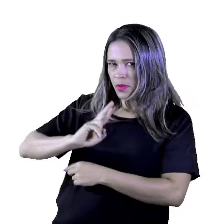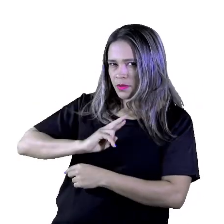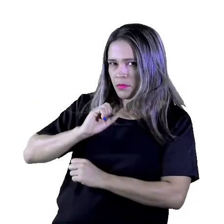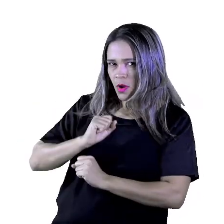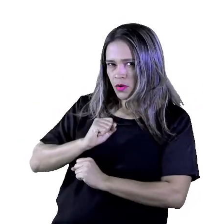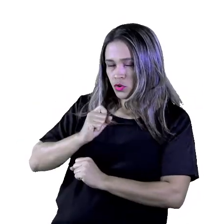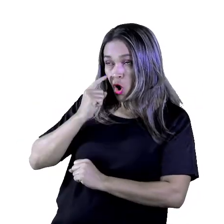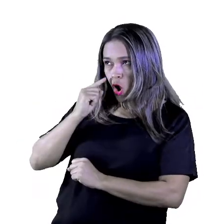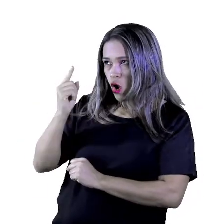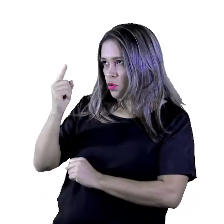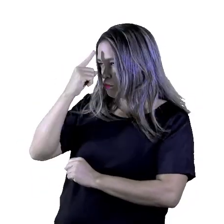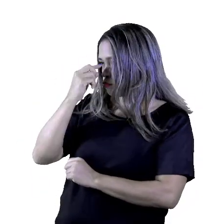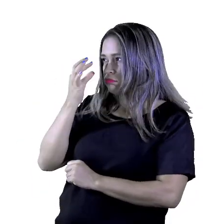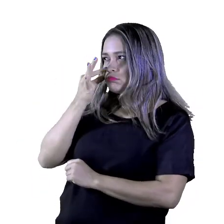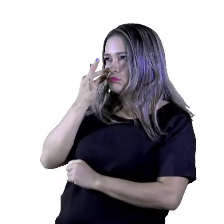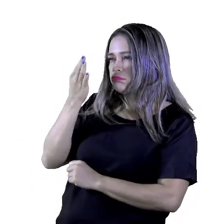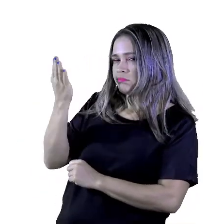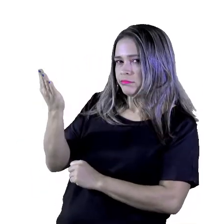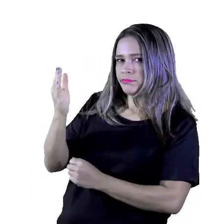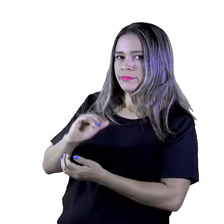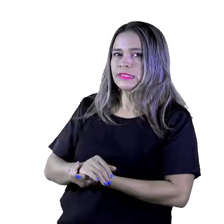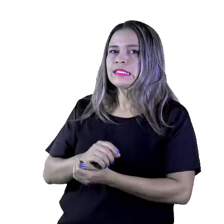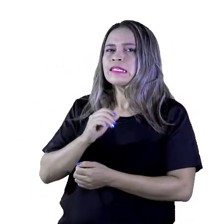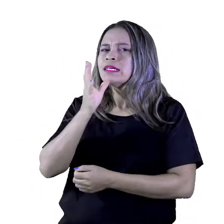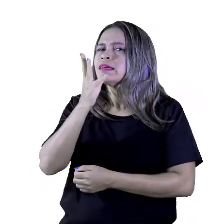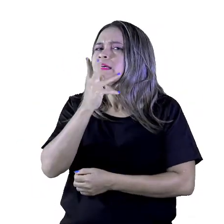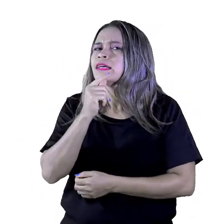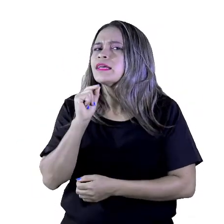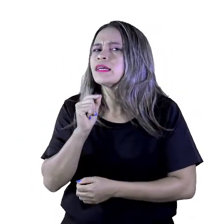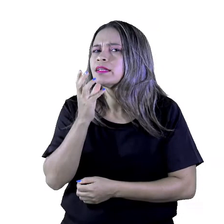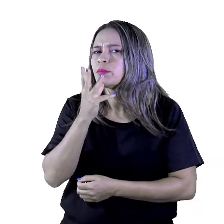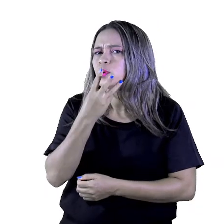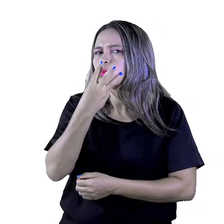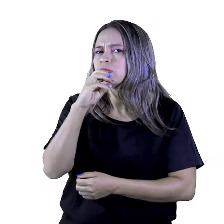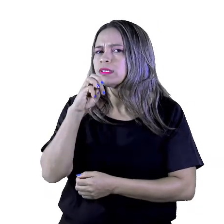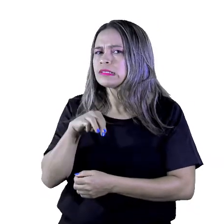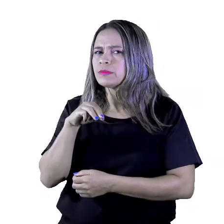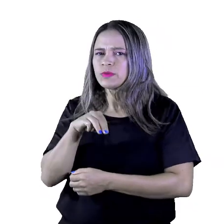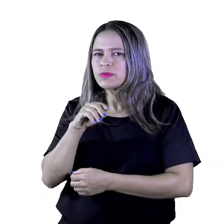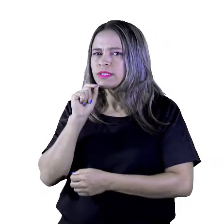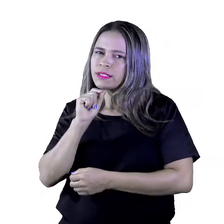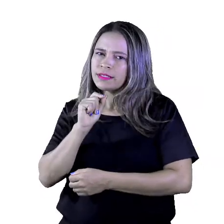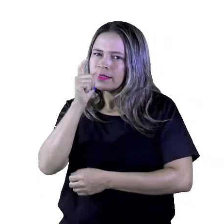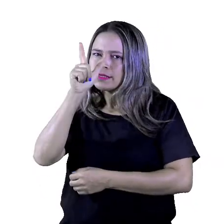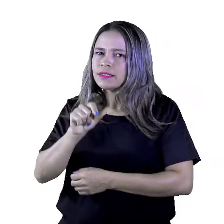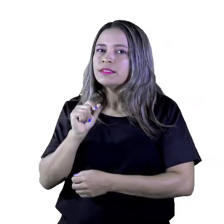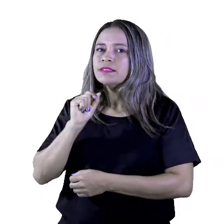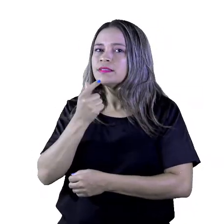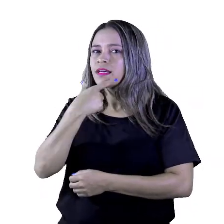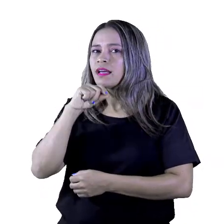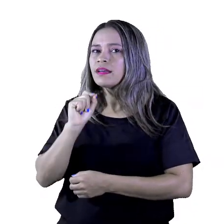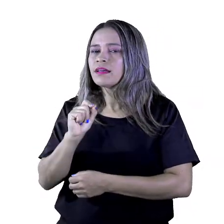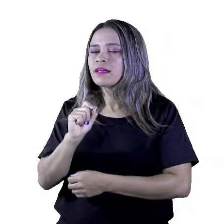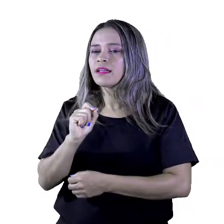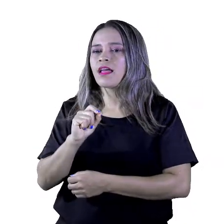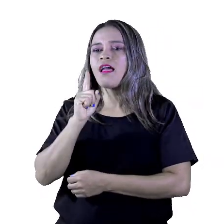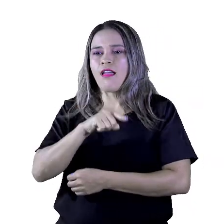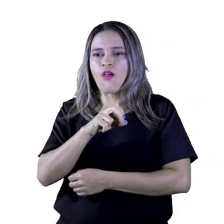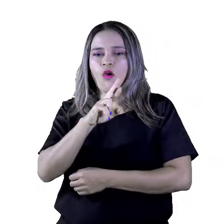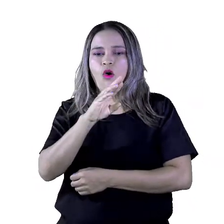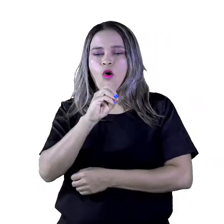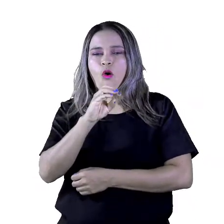casa de vocês. Quem demorou 30 minutos para chegar até a escola? Quem demorou 30 minutos foi o